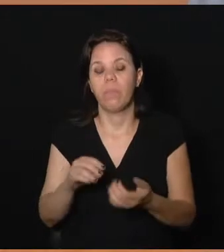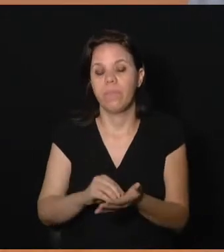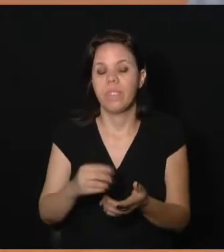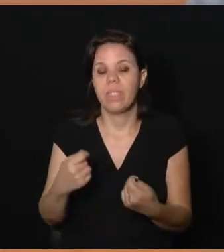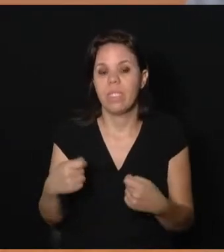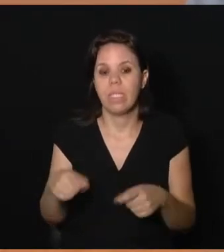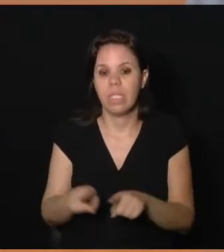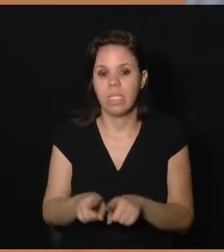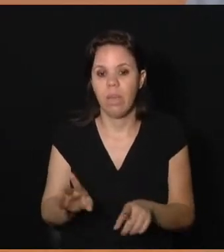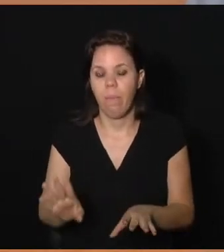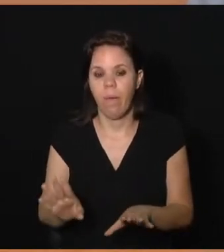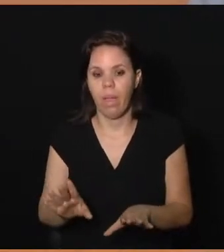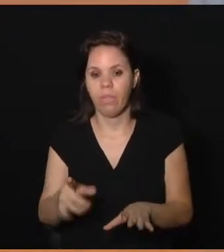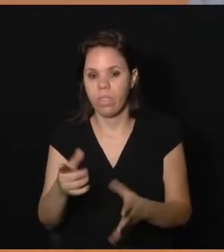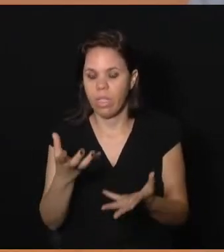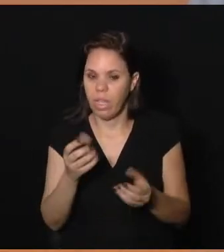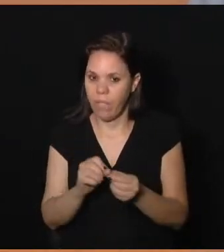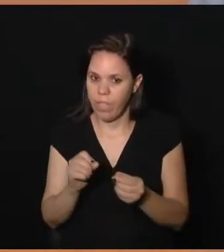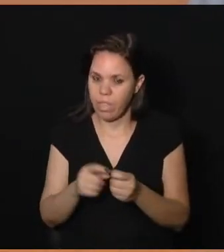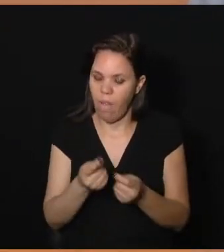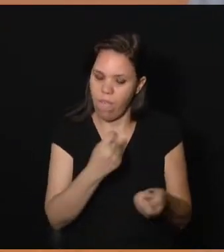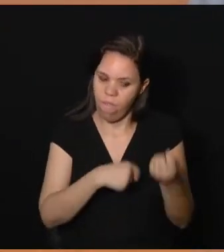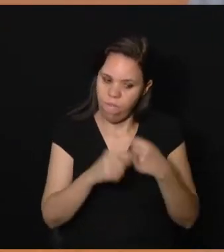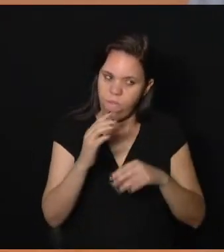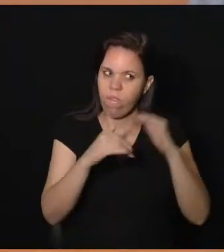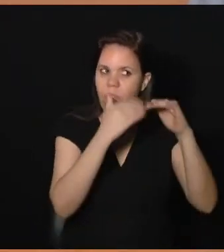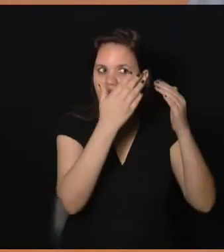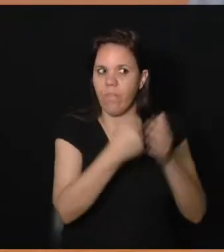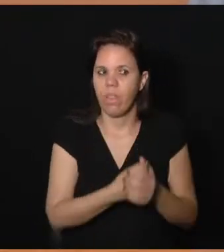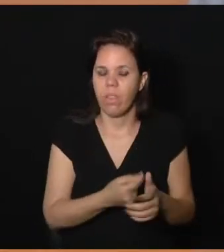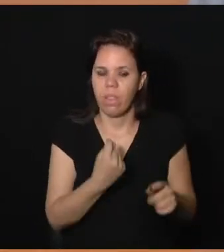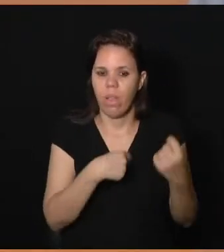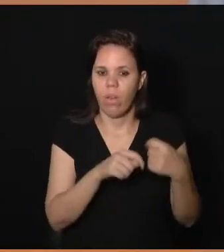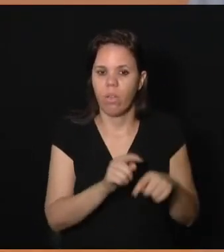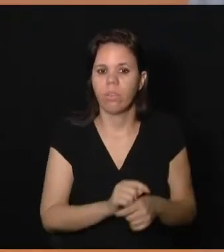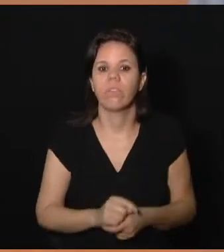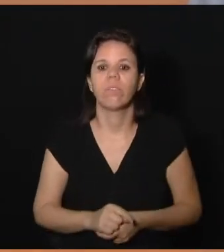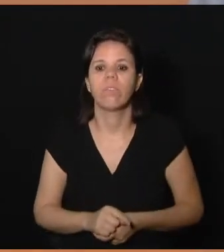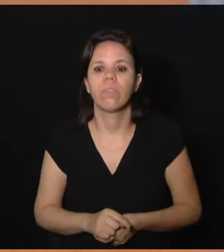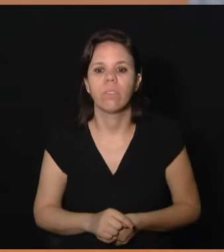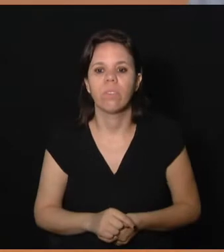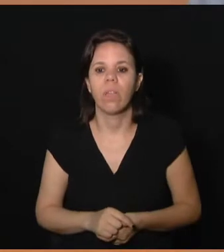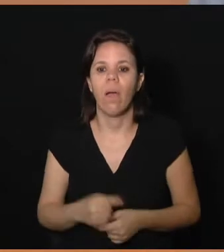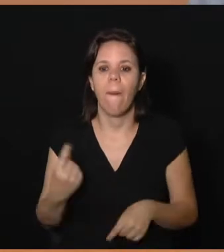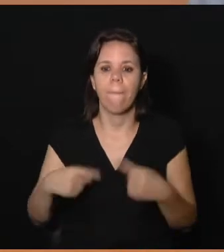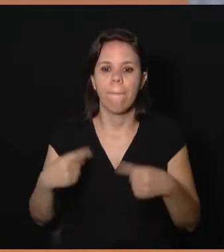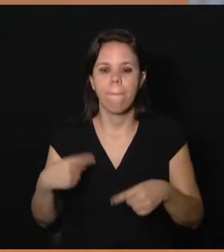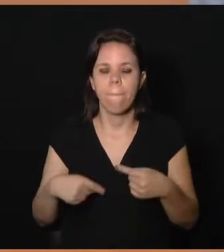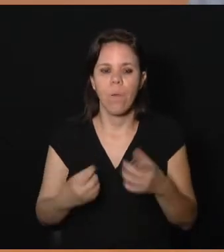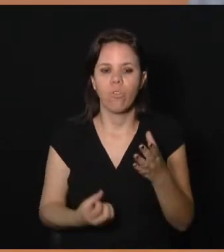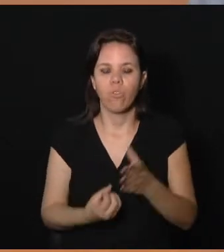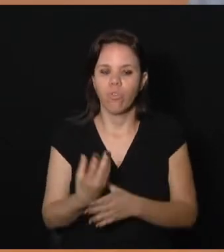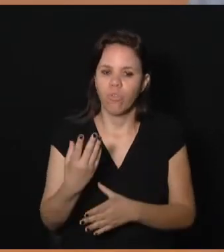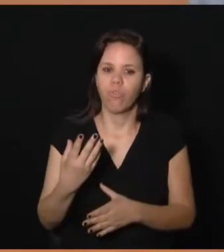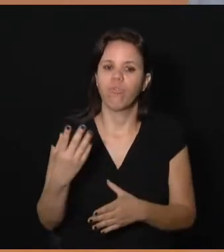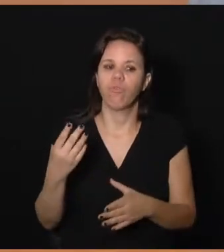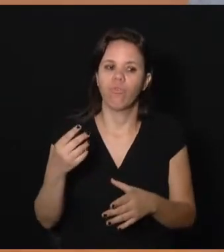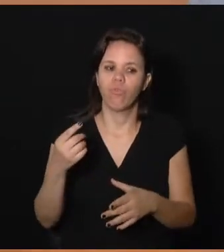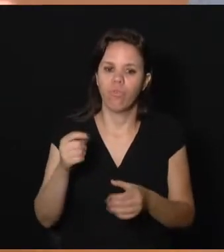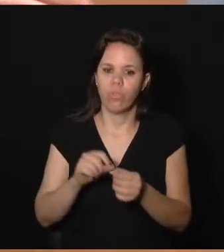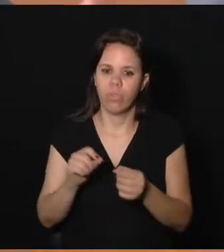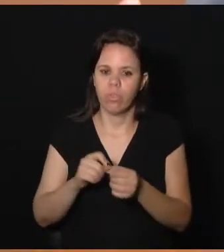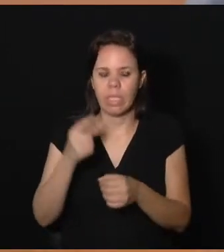você quer fazer negócio, quer desenvolver negócio. Né? Então, a política, né, essa criação de política, não é